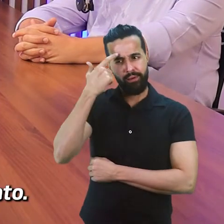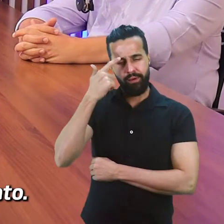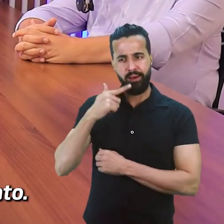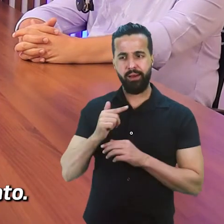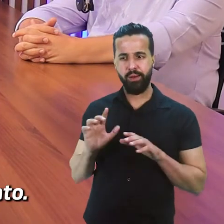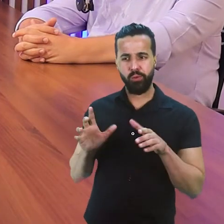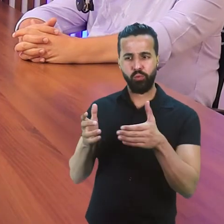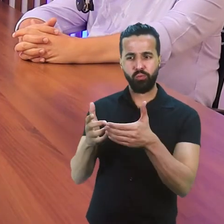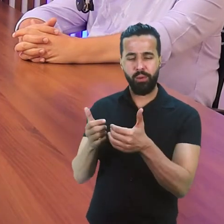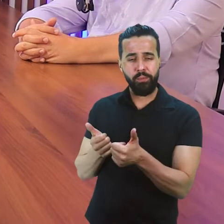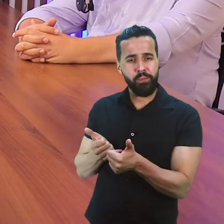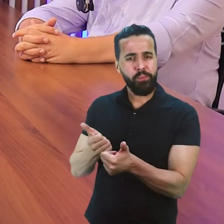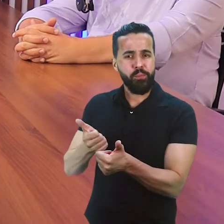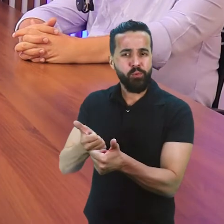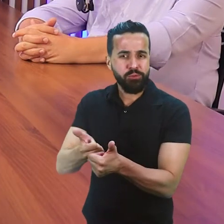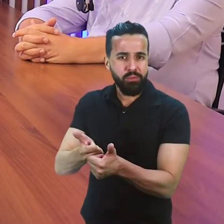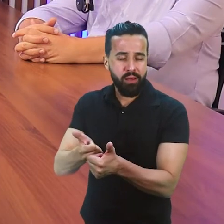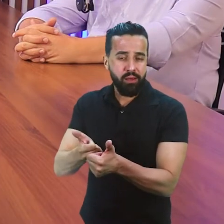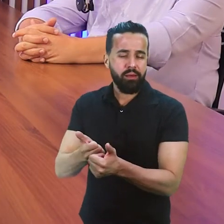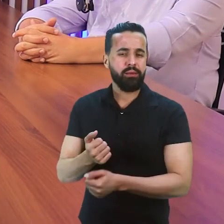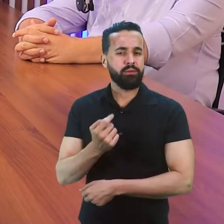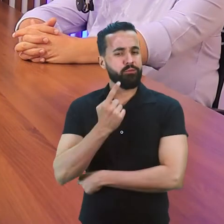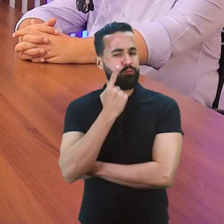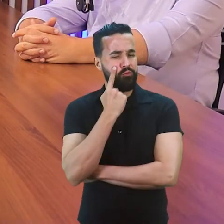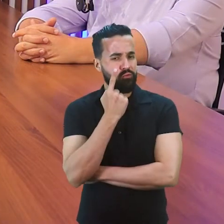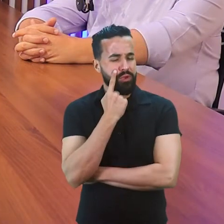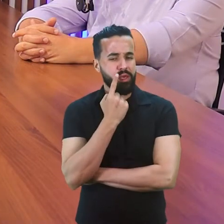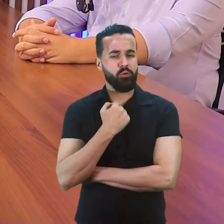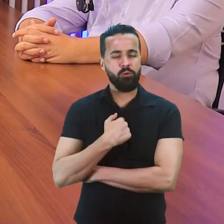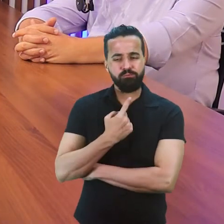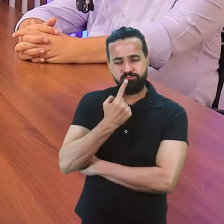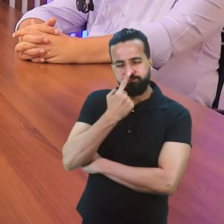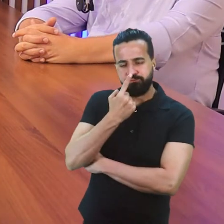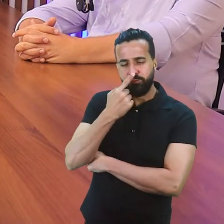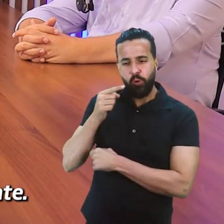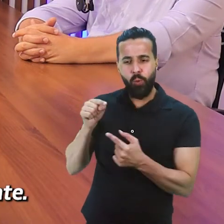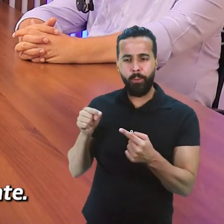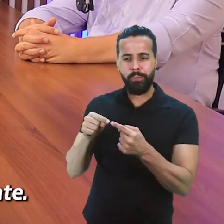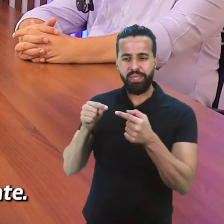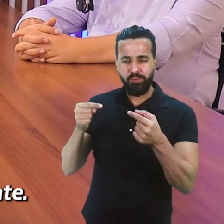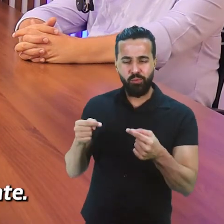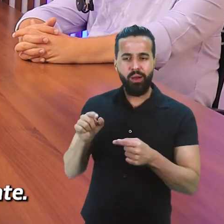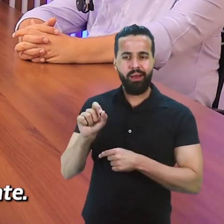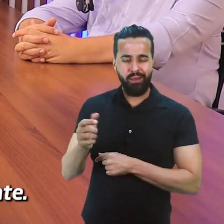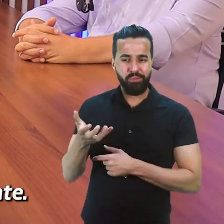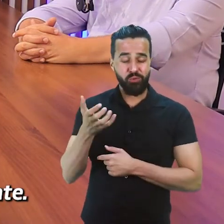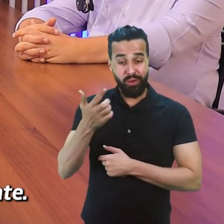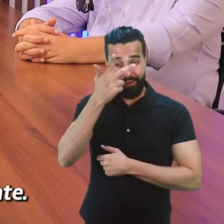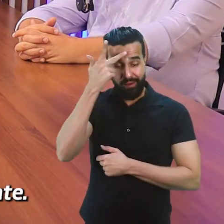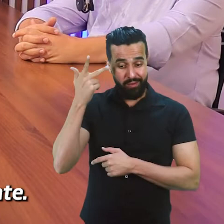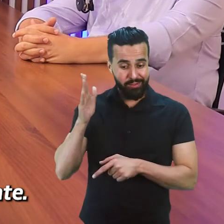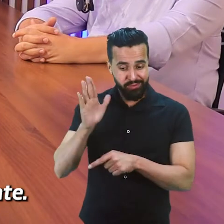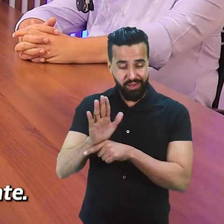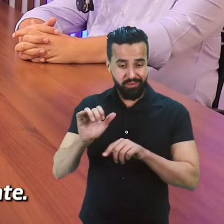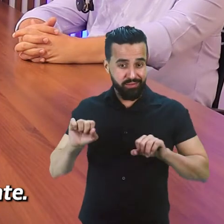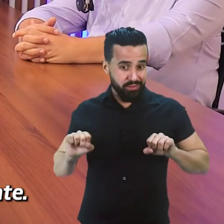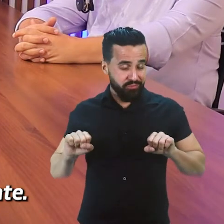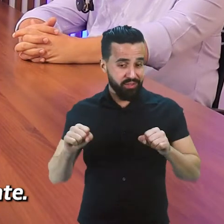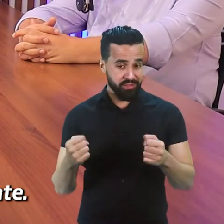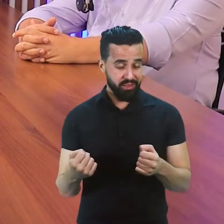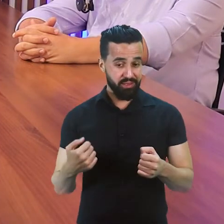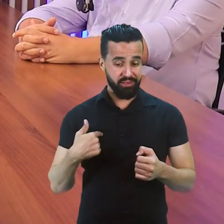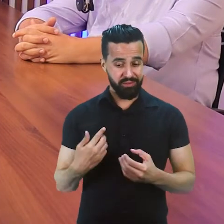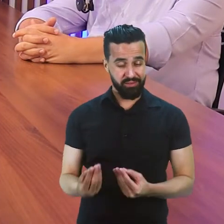de um candidato, né? Vou ver aqui qual teria mais afinidade e afinidade com a causa e que garanta um suporte